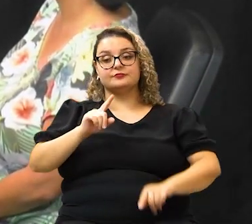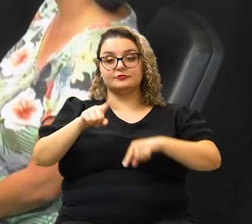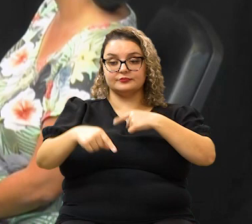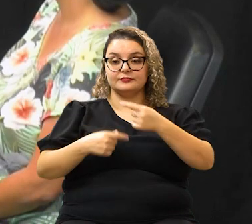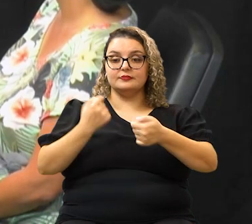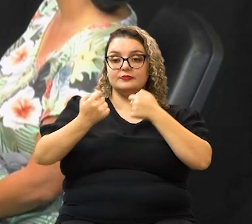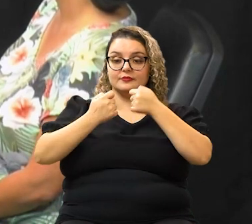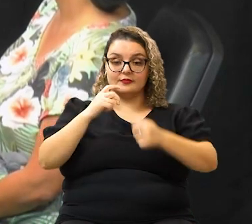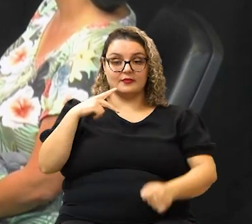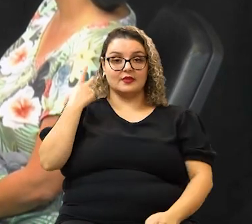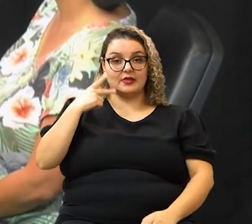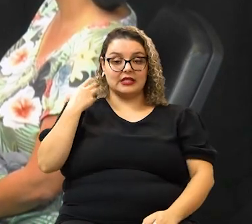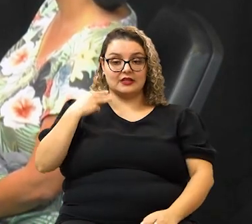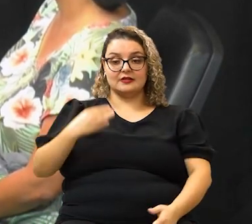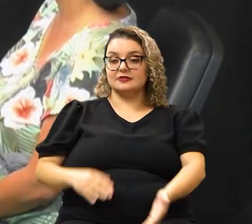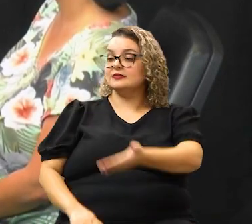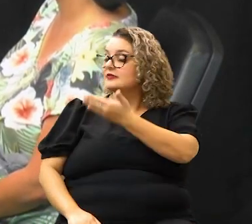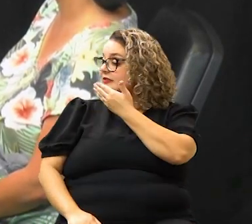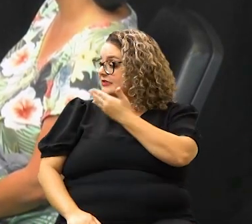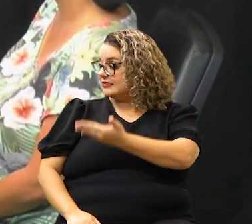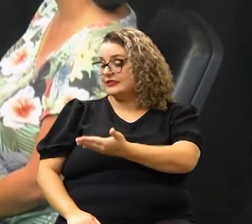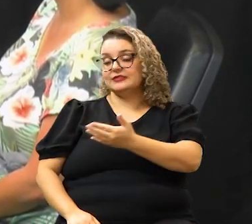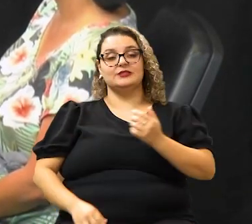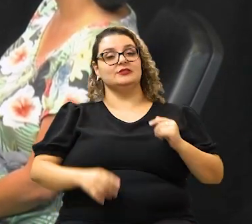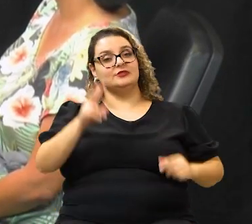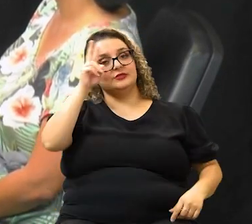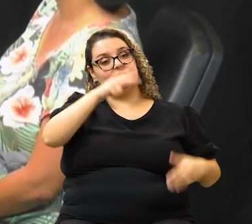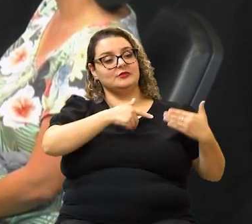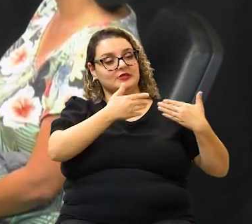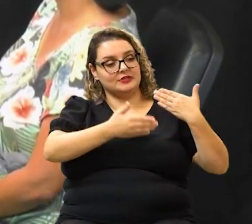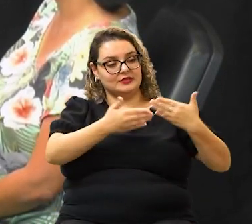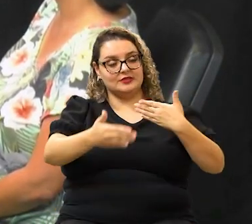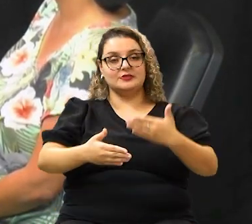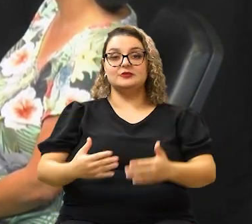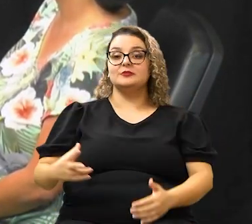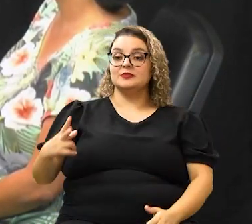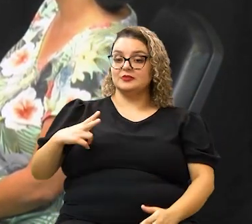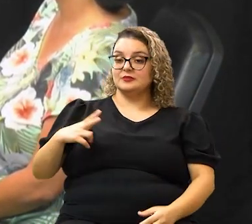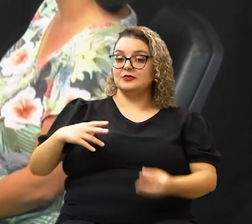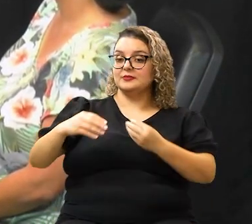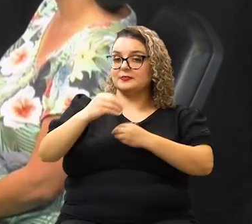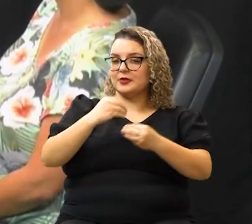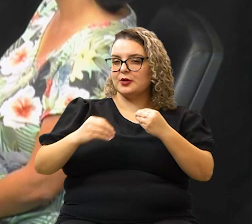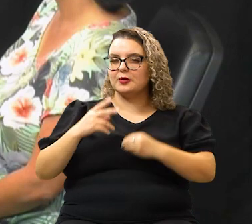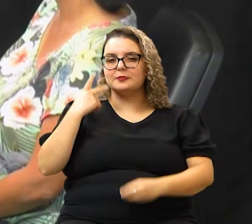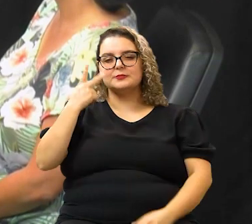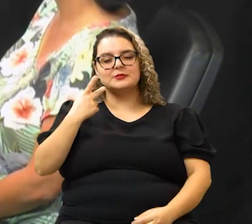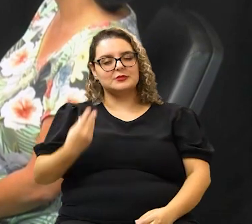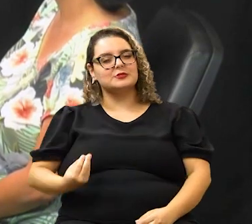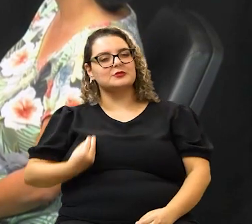política com a vida familiar e tudo mais. E toda aí na nossa playlist no